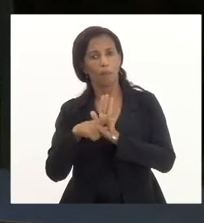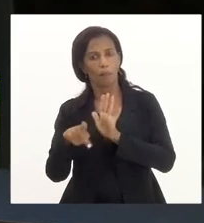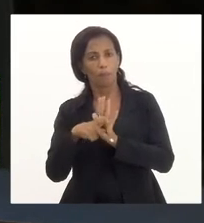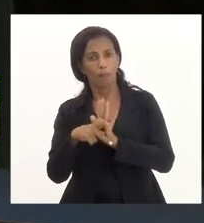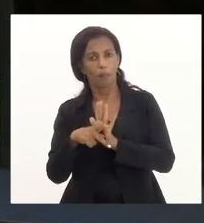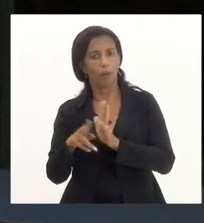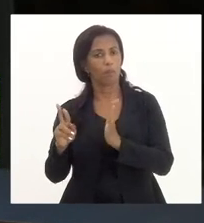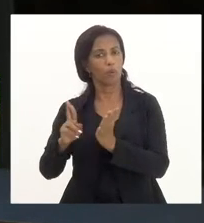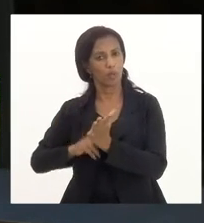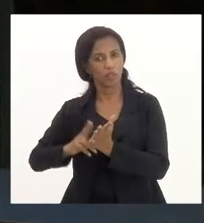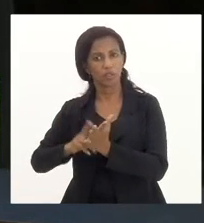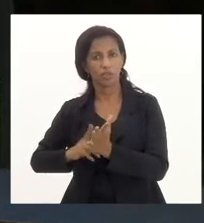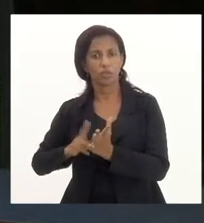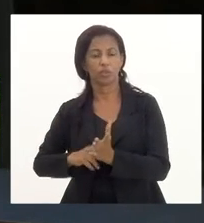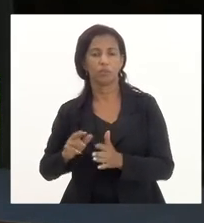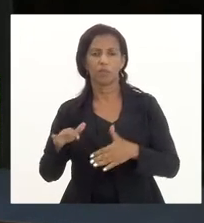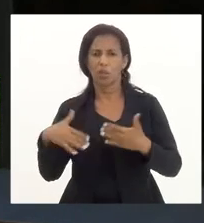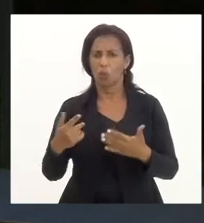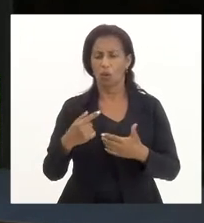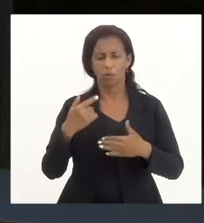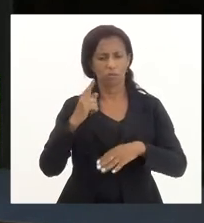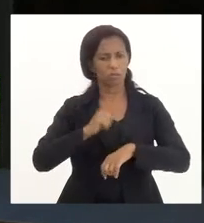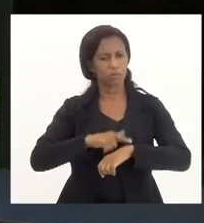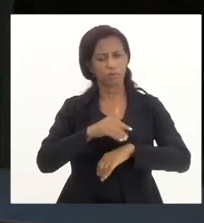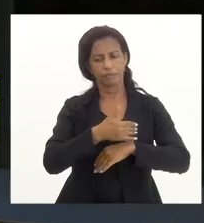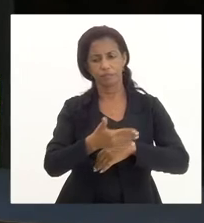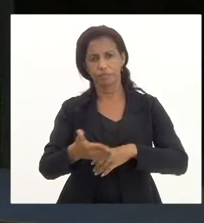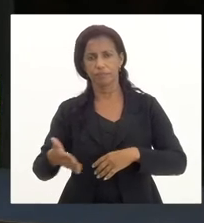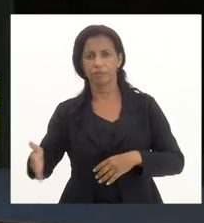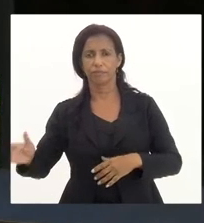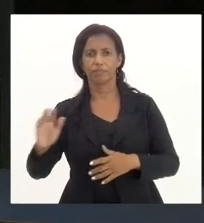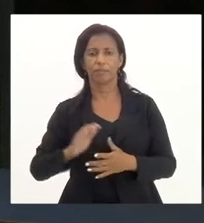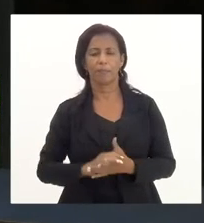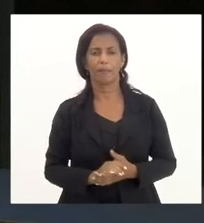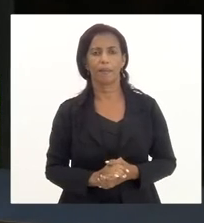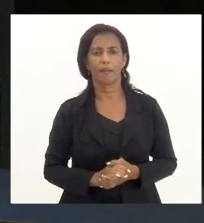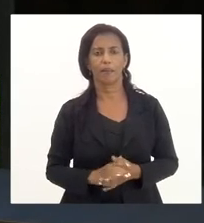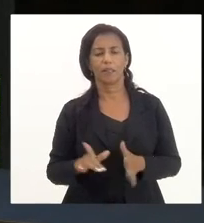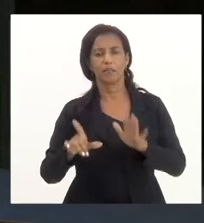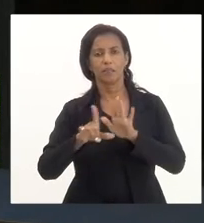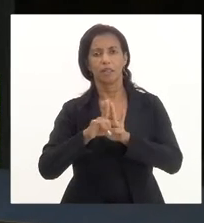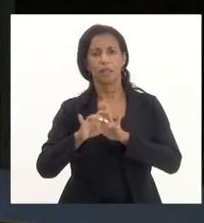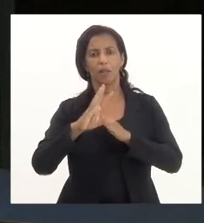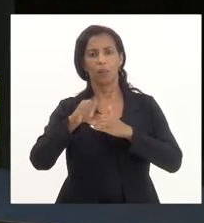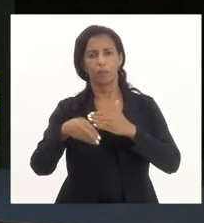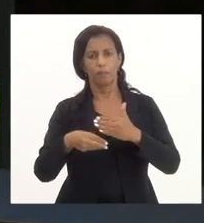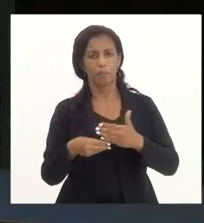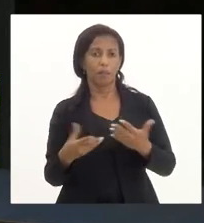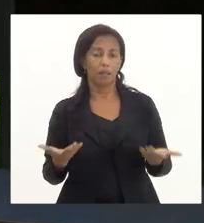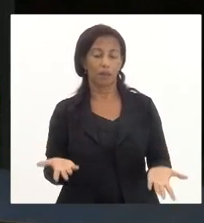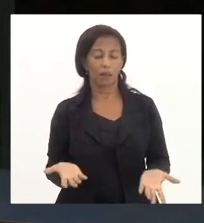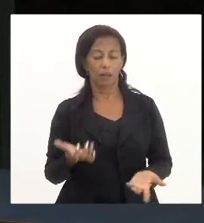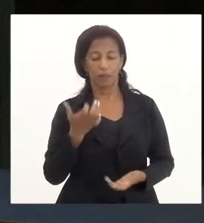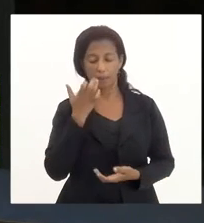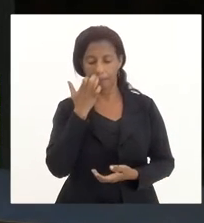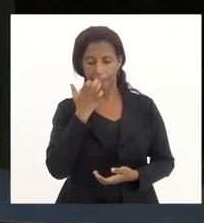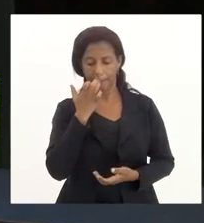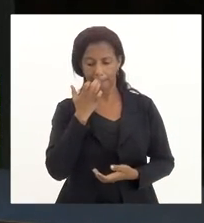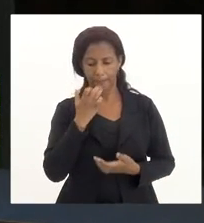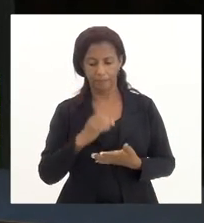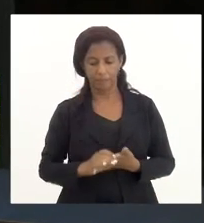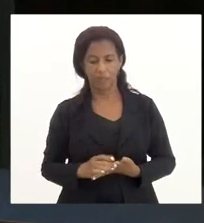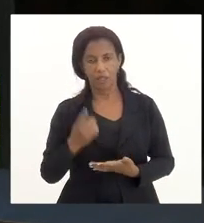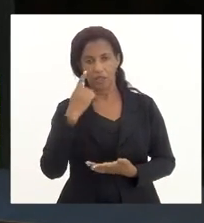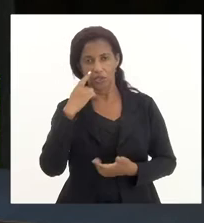próprio ao próprio regime não encontro durou o regime dura essa duraria essa lei complementar claro que isso ainda a gente não valeu